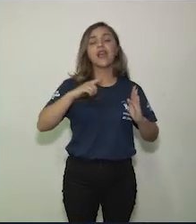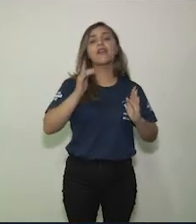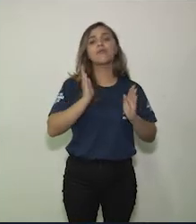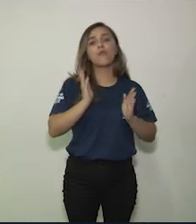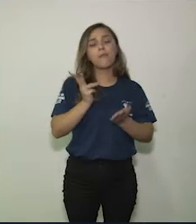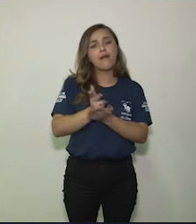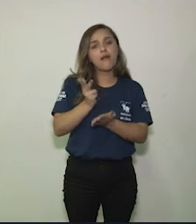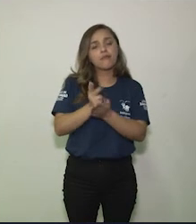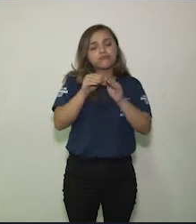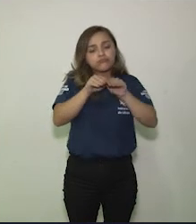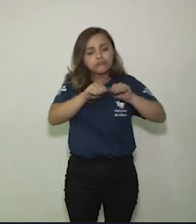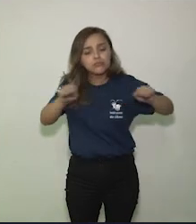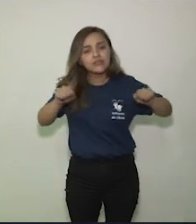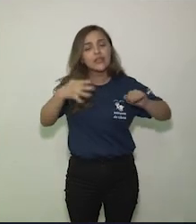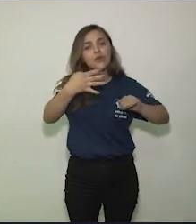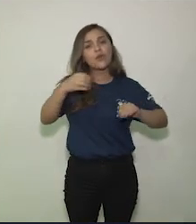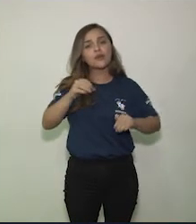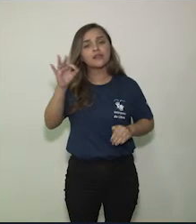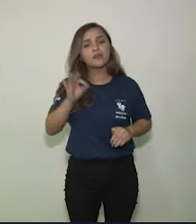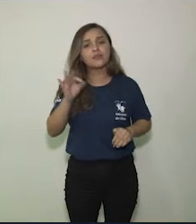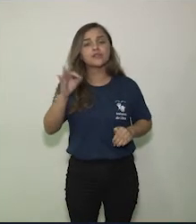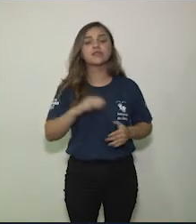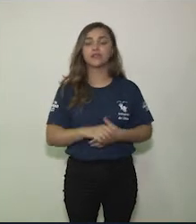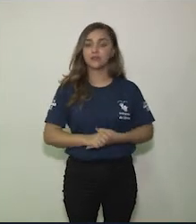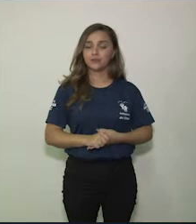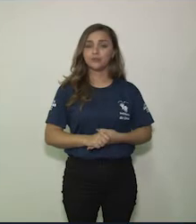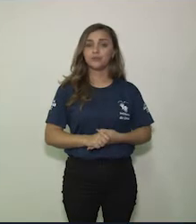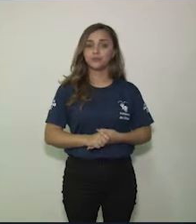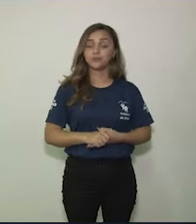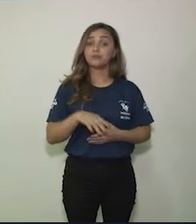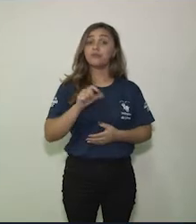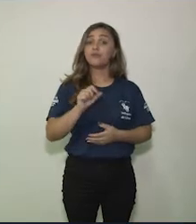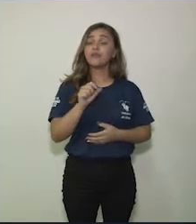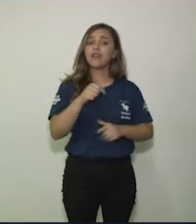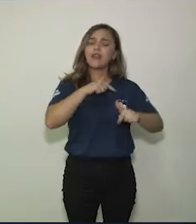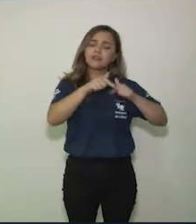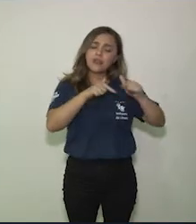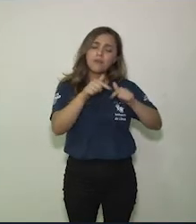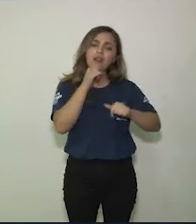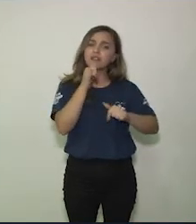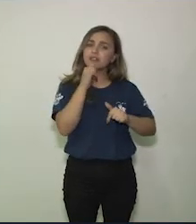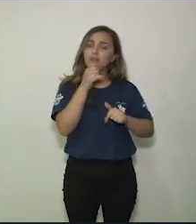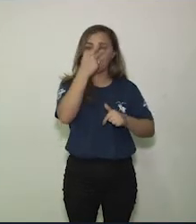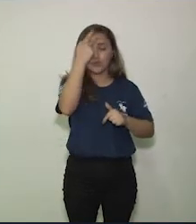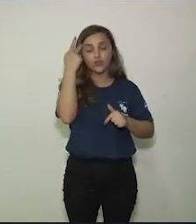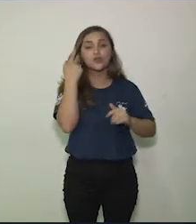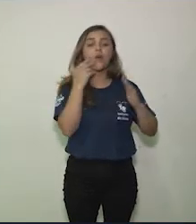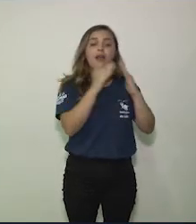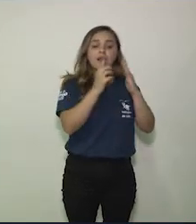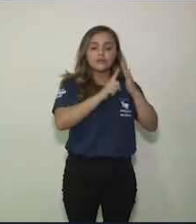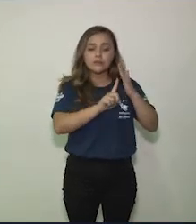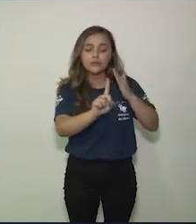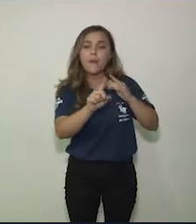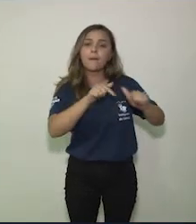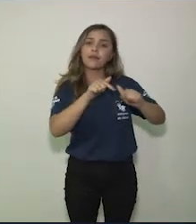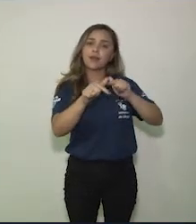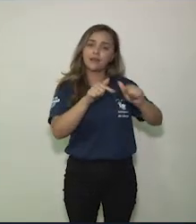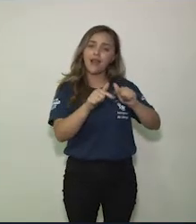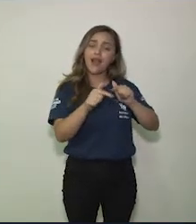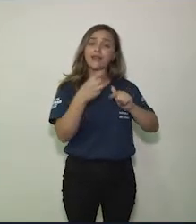A situação de trabalho, a gente já deixou claro que quem trabalha em teletrabalho tem 3 vezes menos